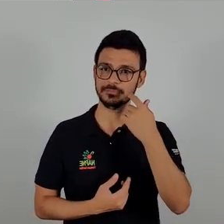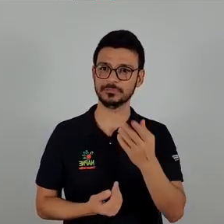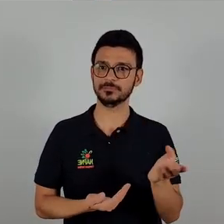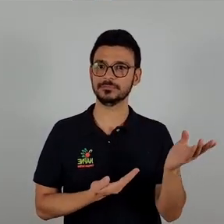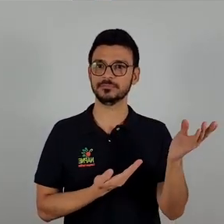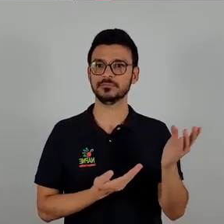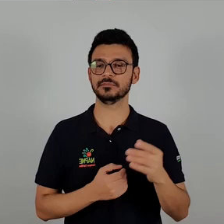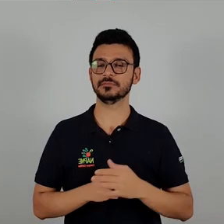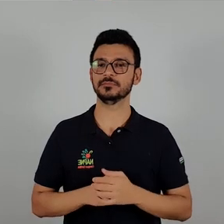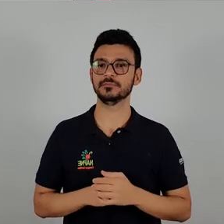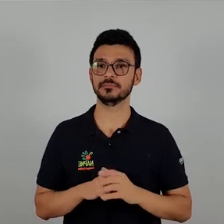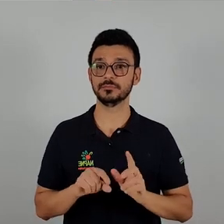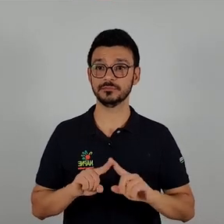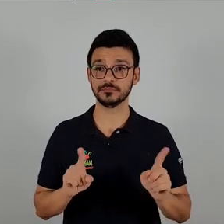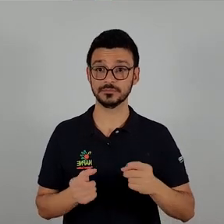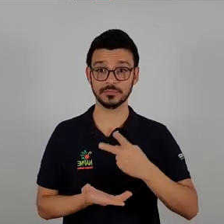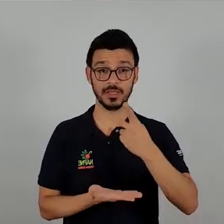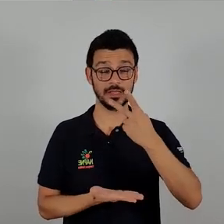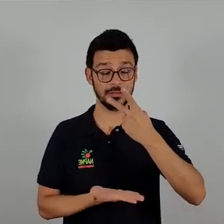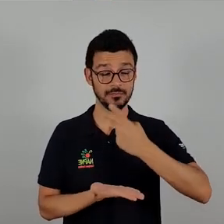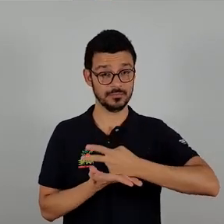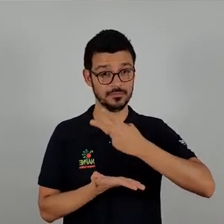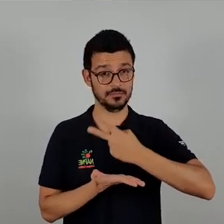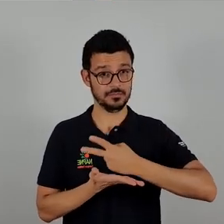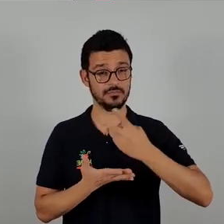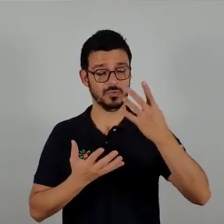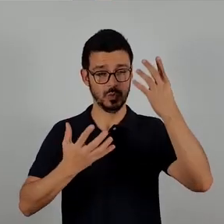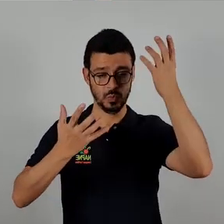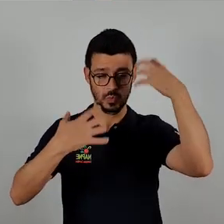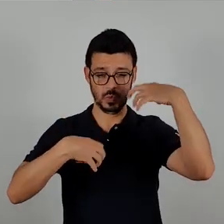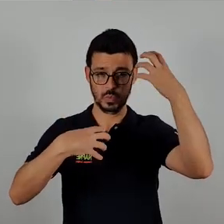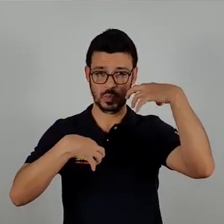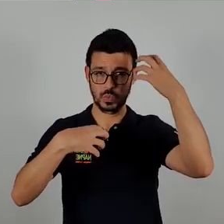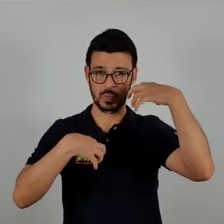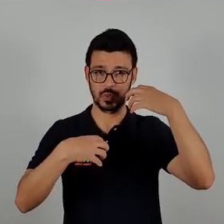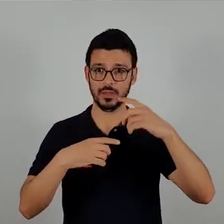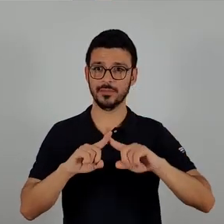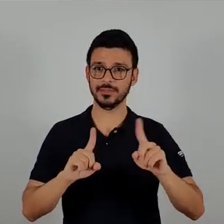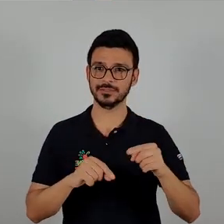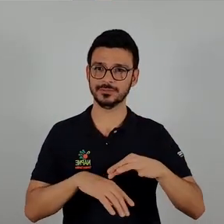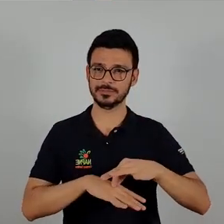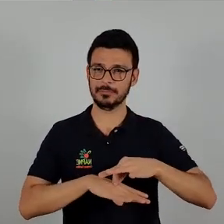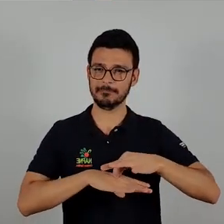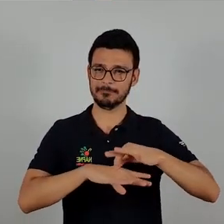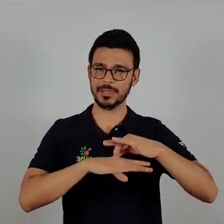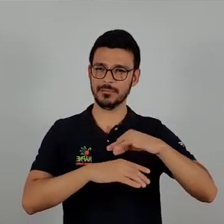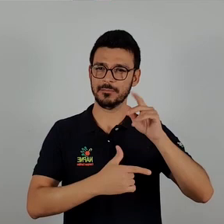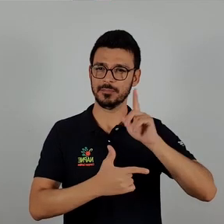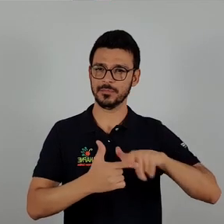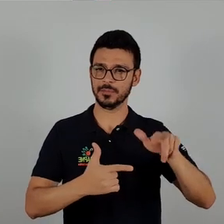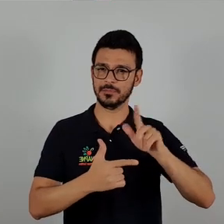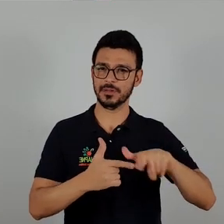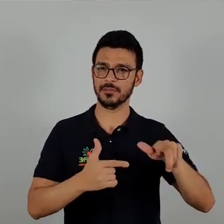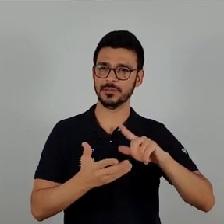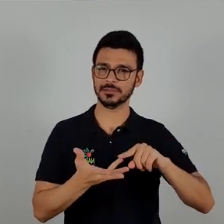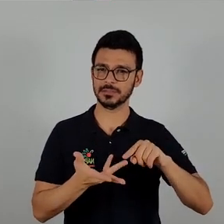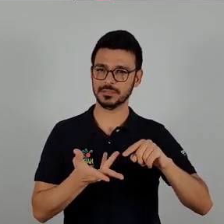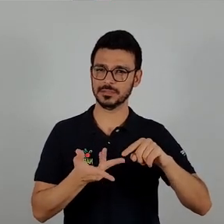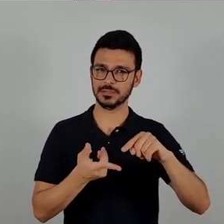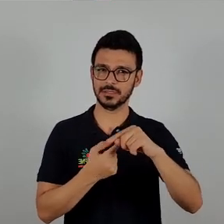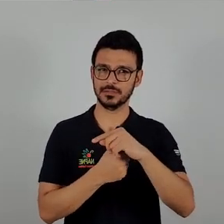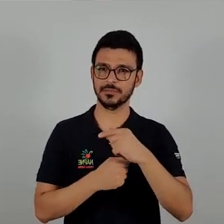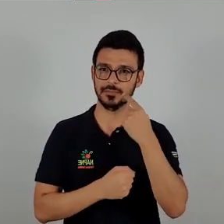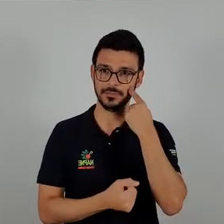Então são exemplos, né, que eu estou trazendo para vocês aqui de como que nós chegamos no tratamento usando a medicina tradicional